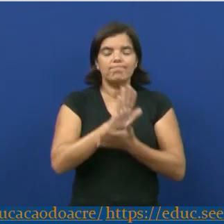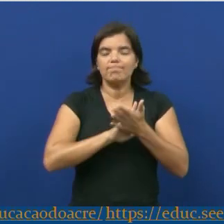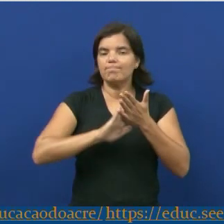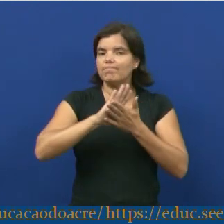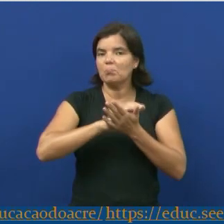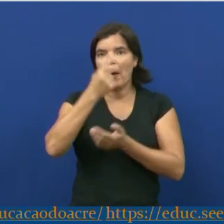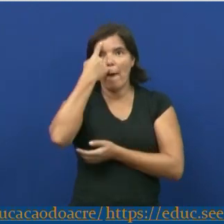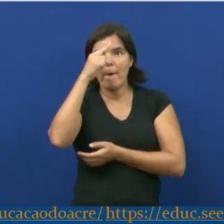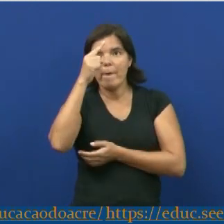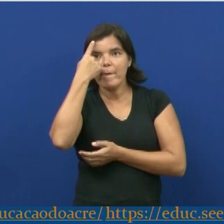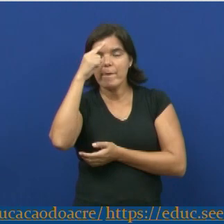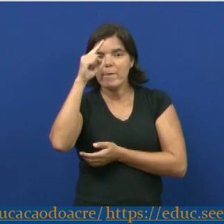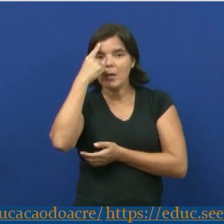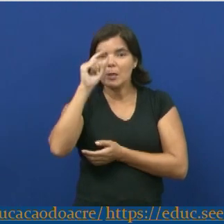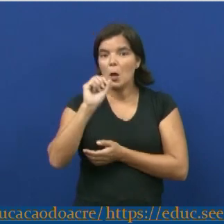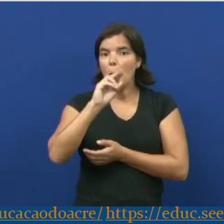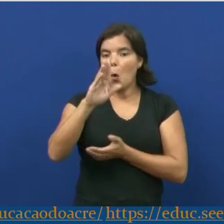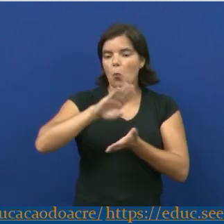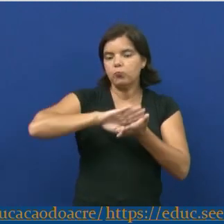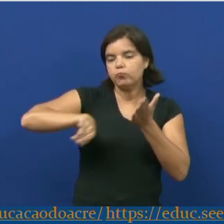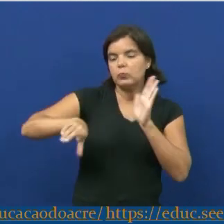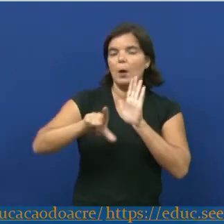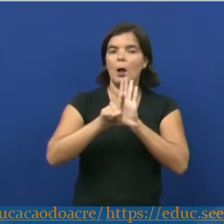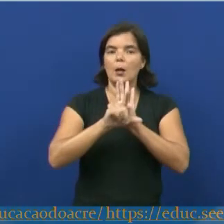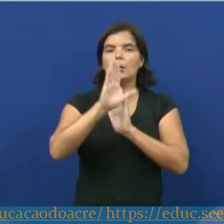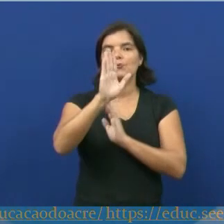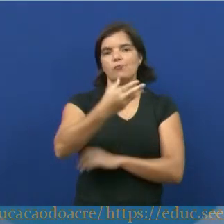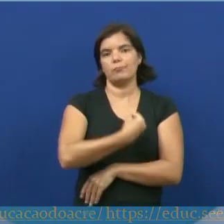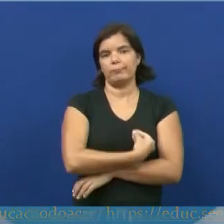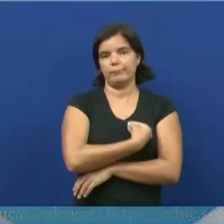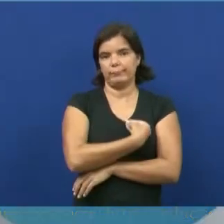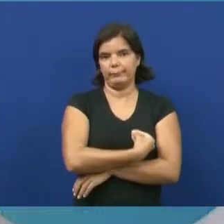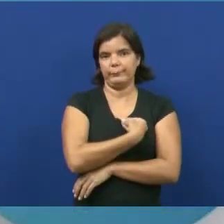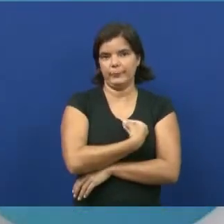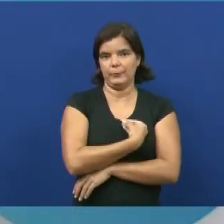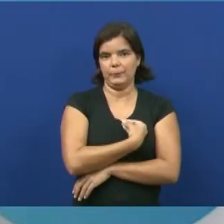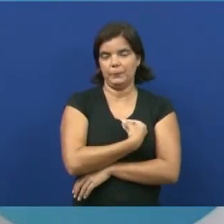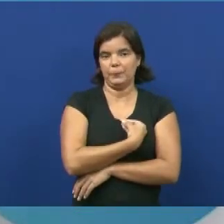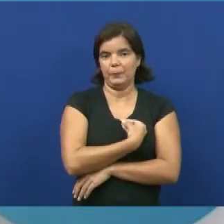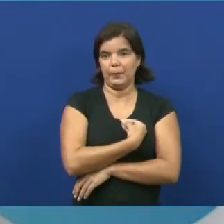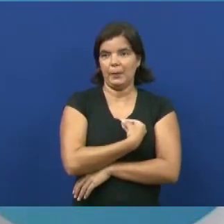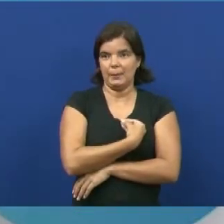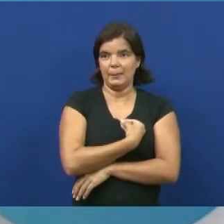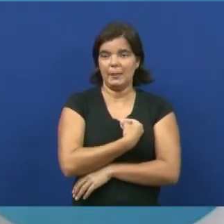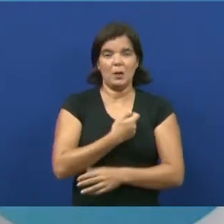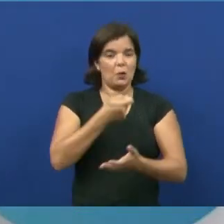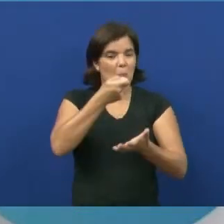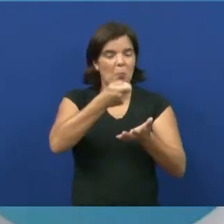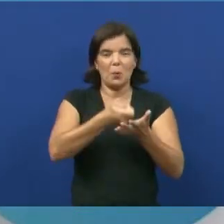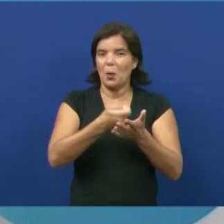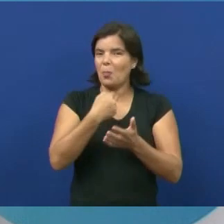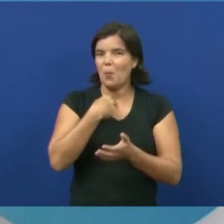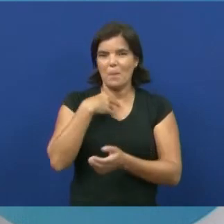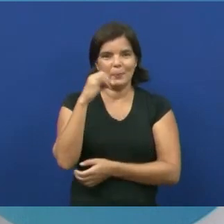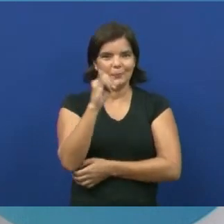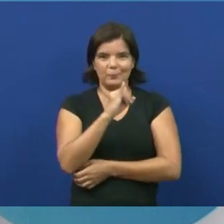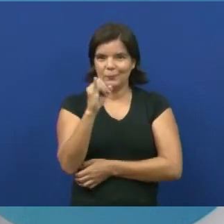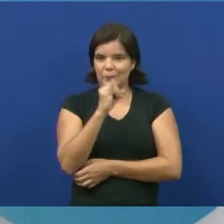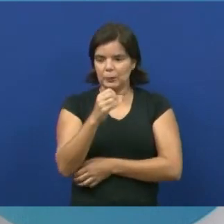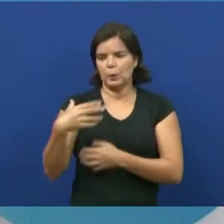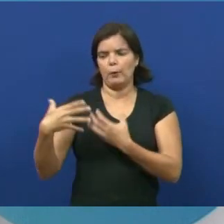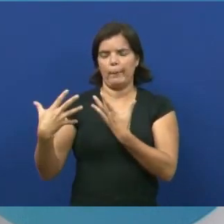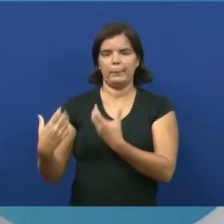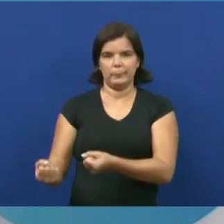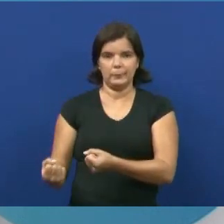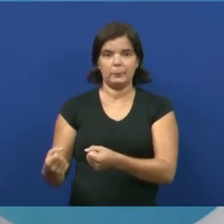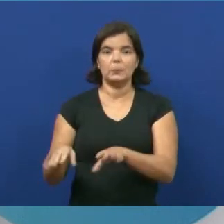para criar ou para apagar leis que já existem. Que é ilegal a cobrança de impostos sem que o parlamento